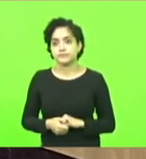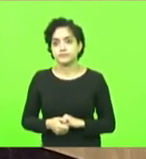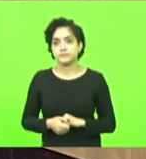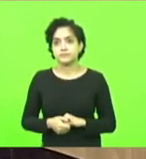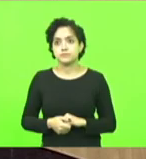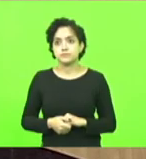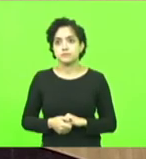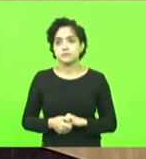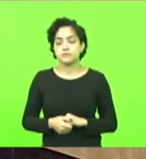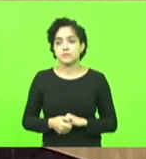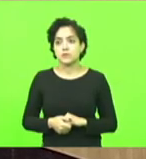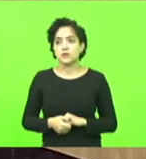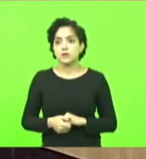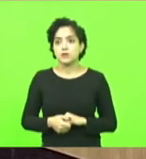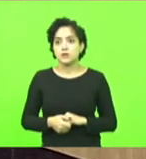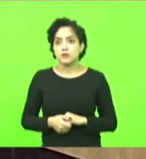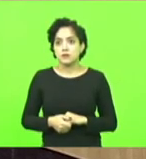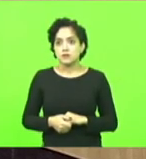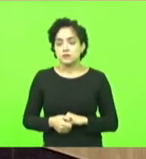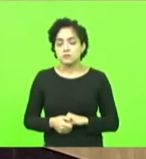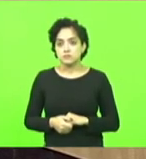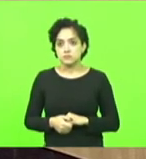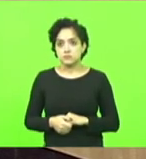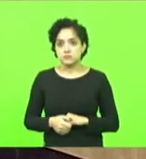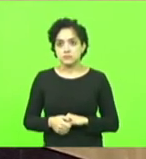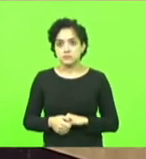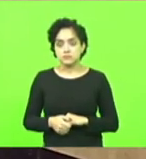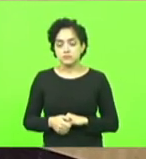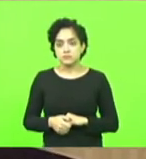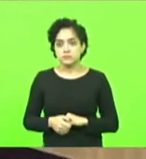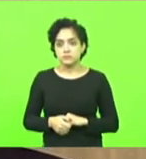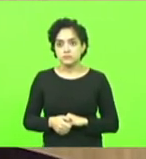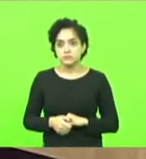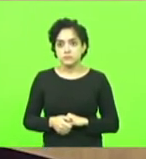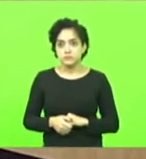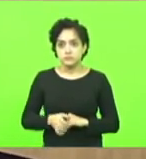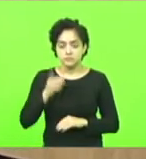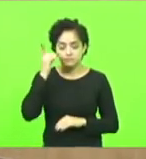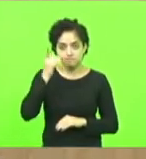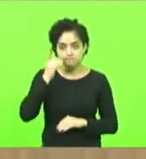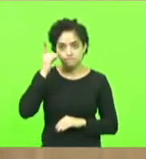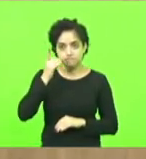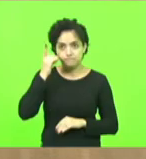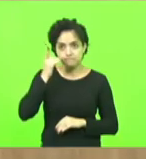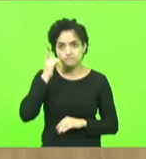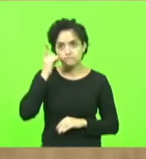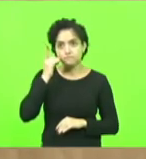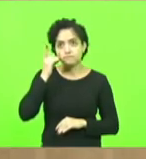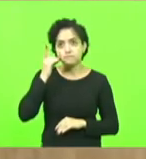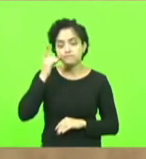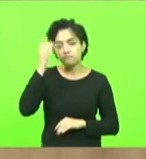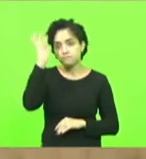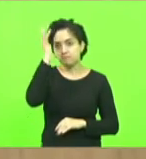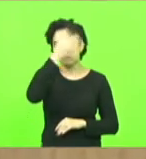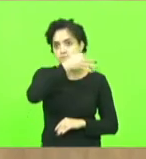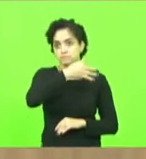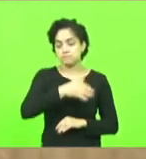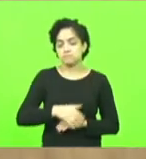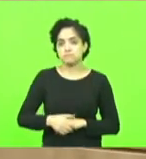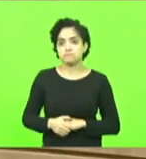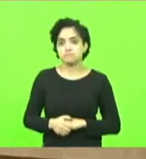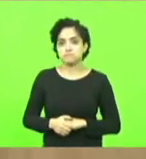Não estando no plenário, próximo deputado, deputado Fabiano da Luz. Vossa Excelência terá 10 minutos, deputado